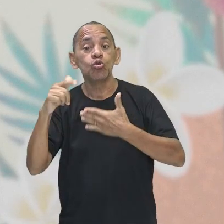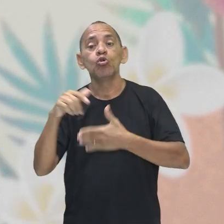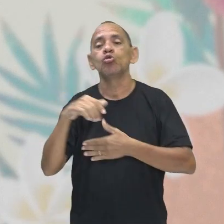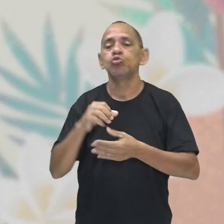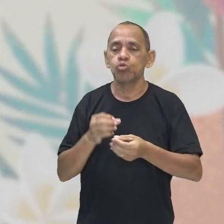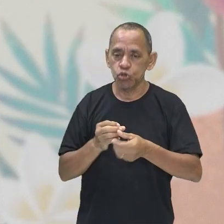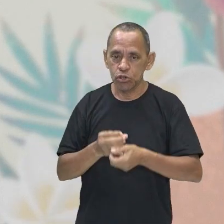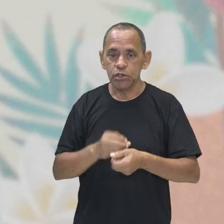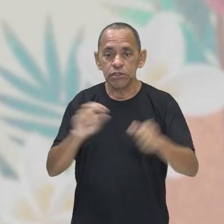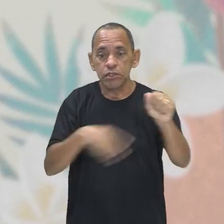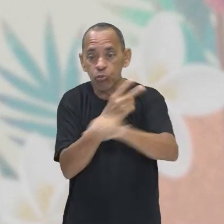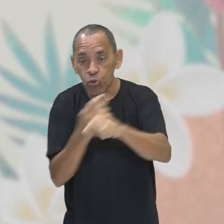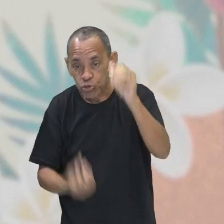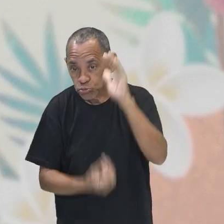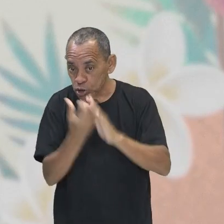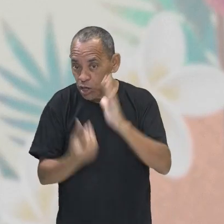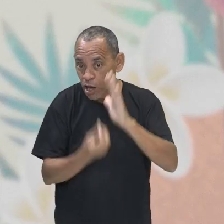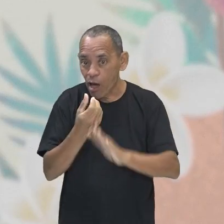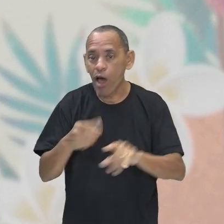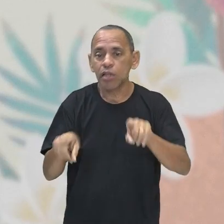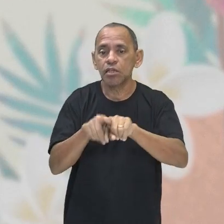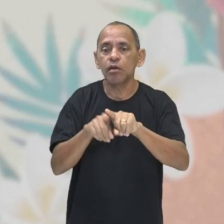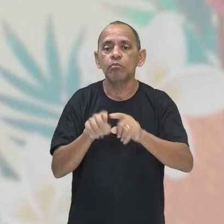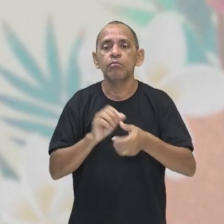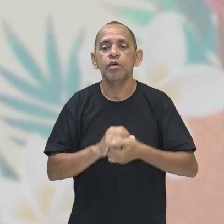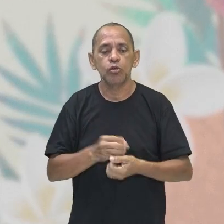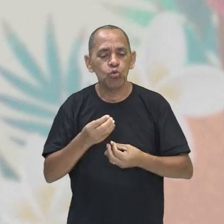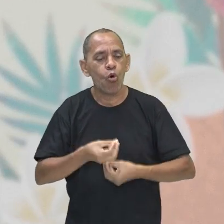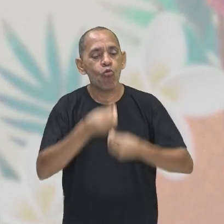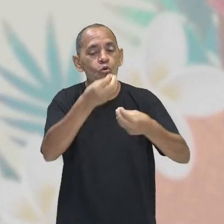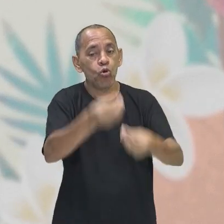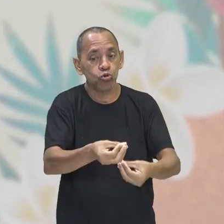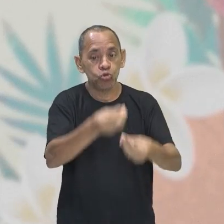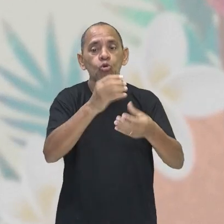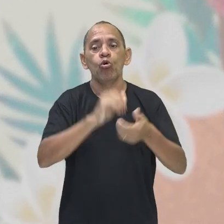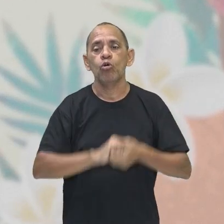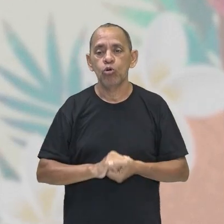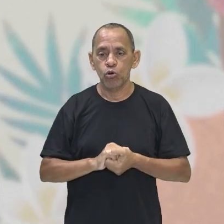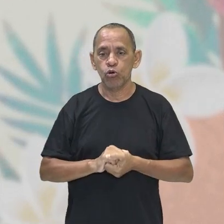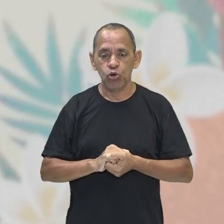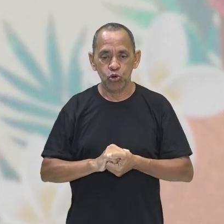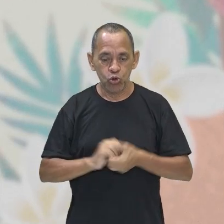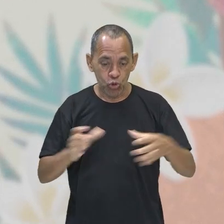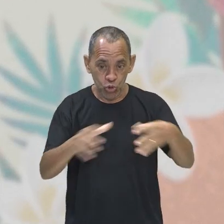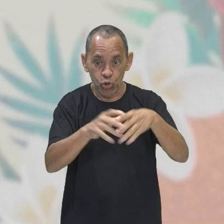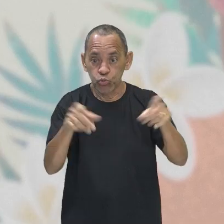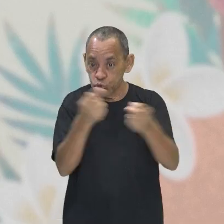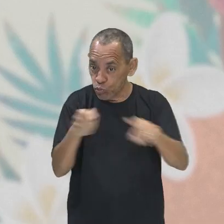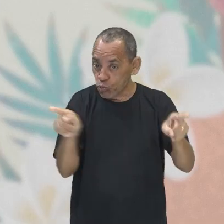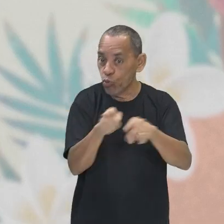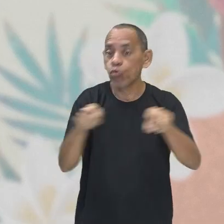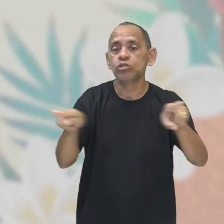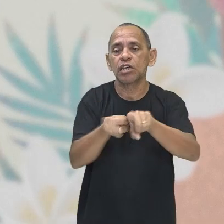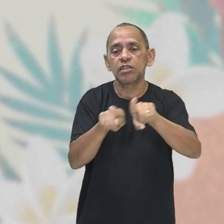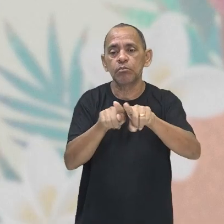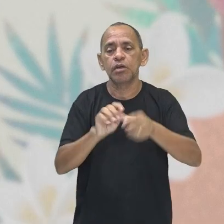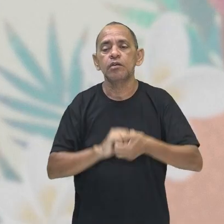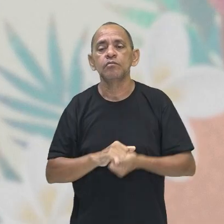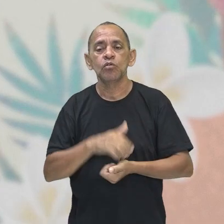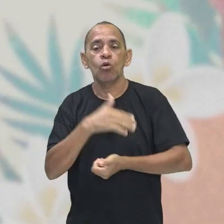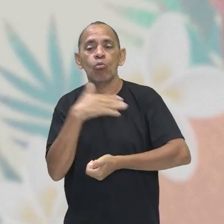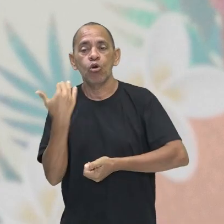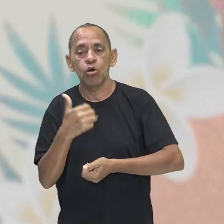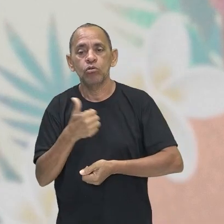mestres americanos, dedicou 2 álbuns à obra de Tom Jobim. O compositor e maestro morreu em 8 de dezembro